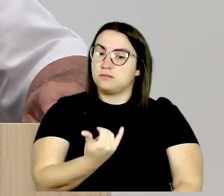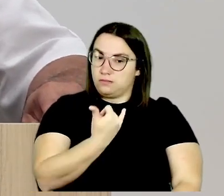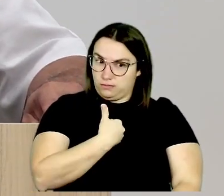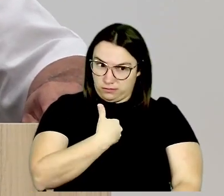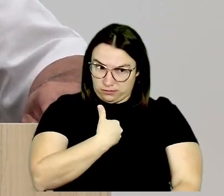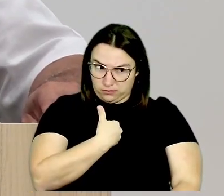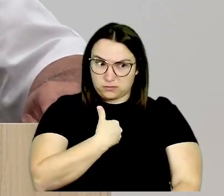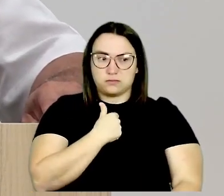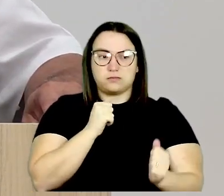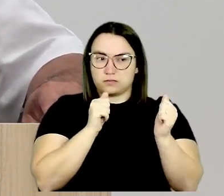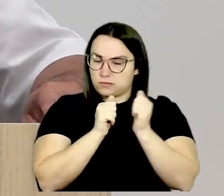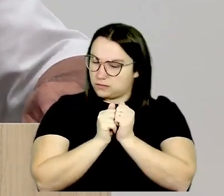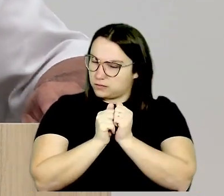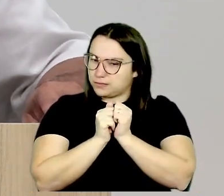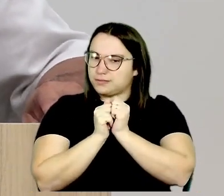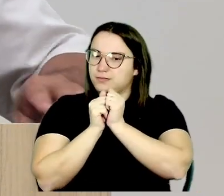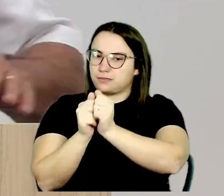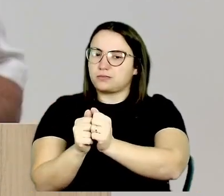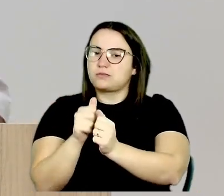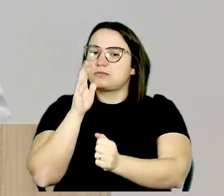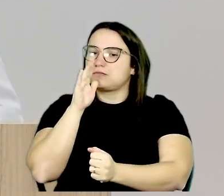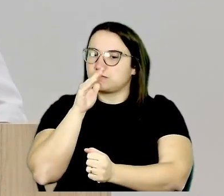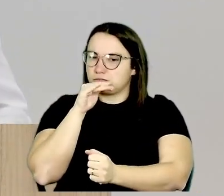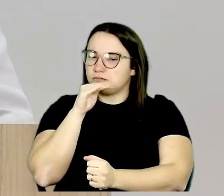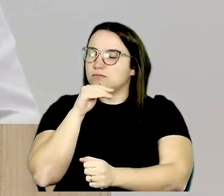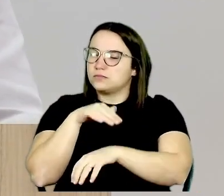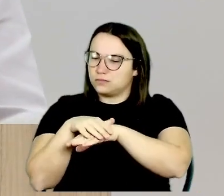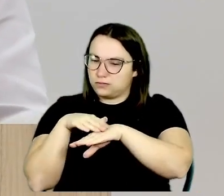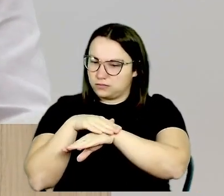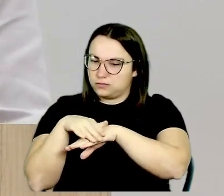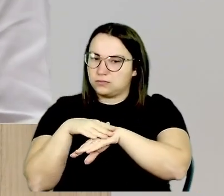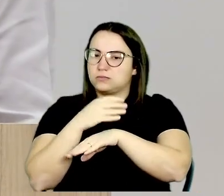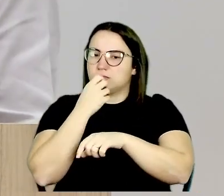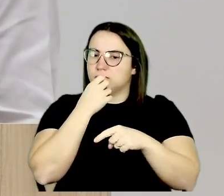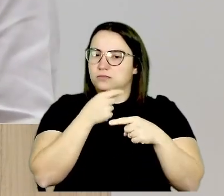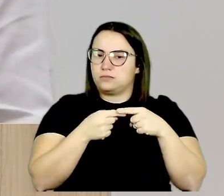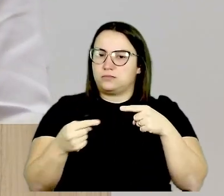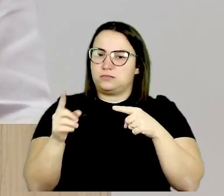senhor, conversar até com esse funcionário. Tenha a todos uma boa semana, que Deus abençoe a todos.